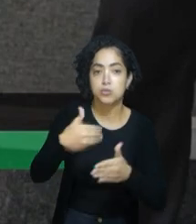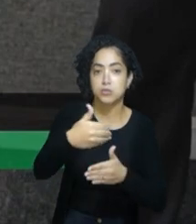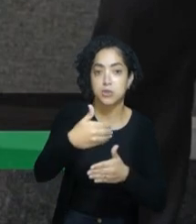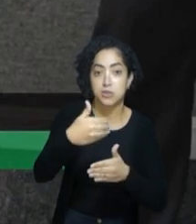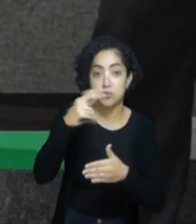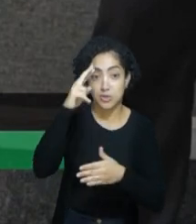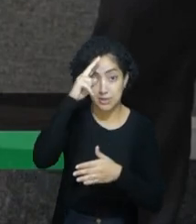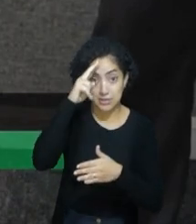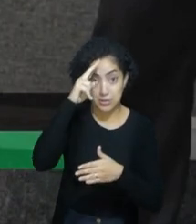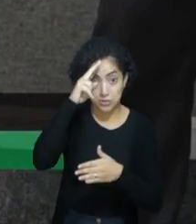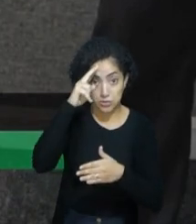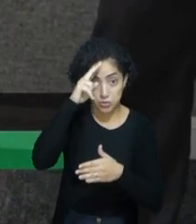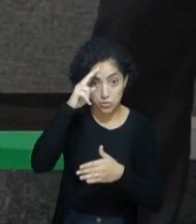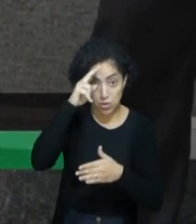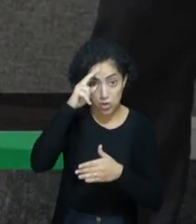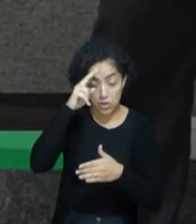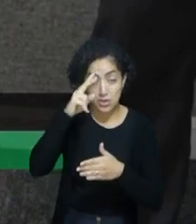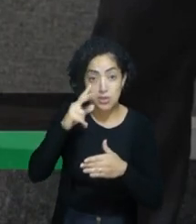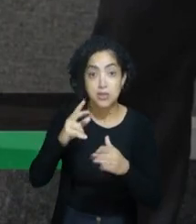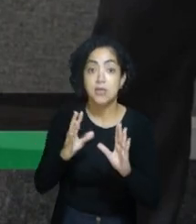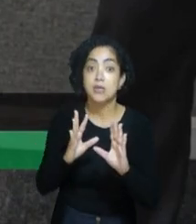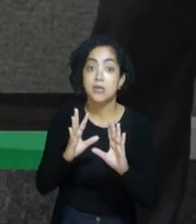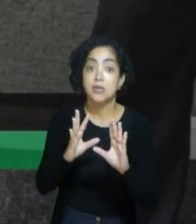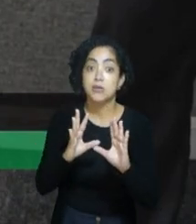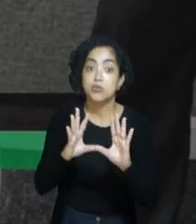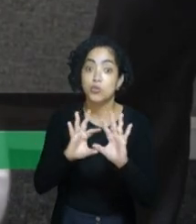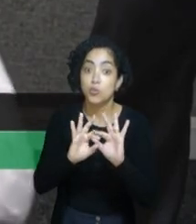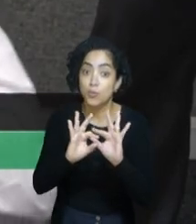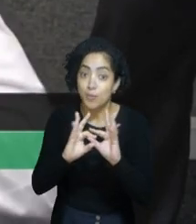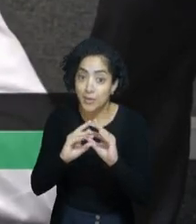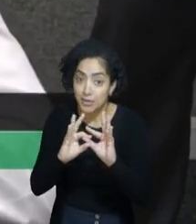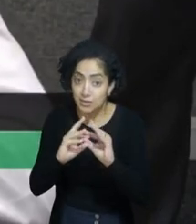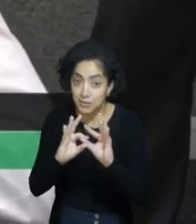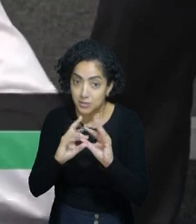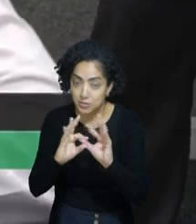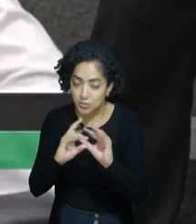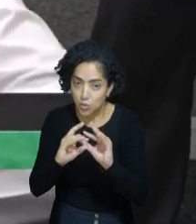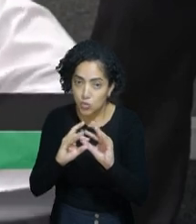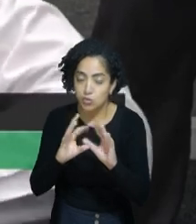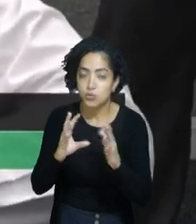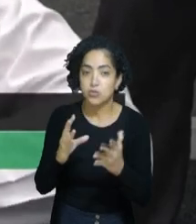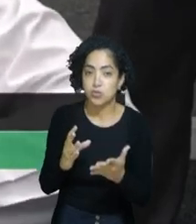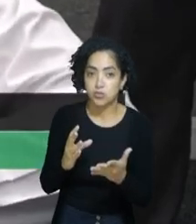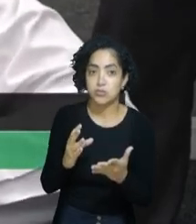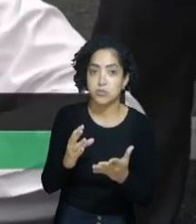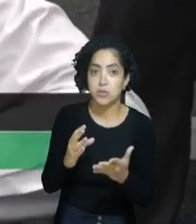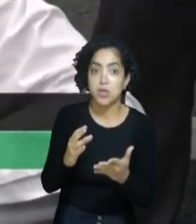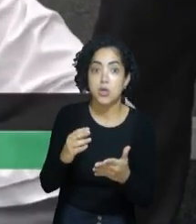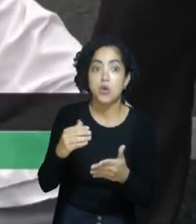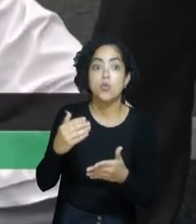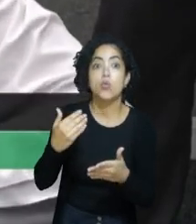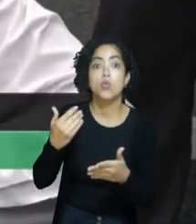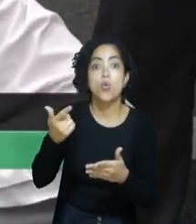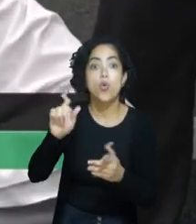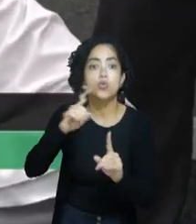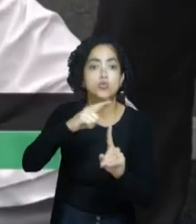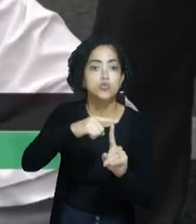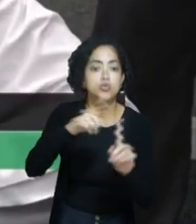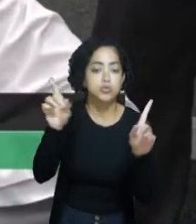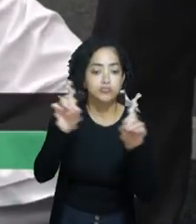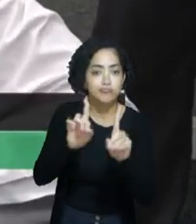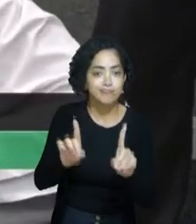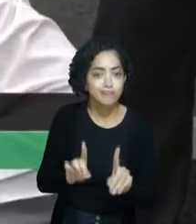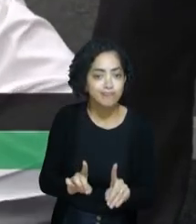paradesporto de Santa Catarina atletas surdos como demais atletas com outras deficiências vinham sendo